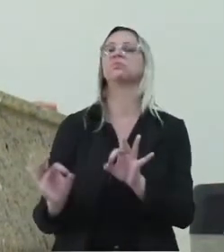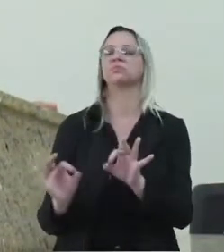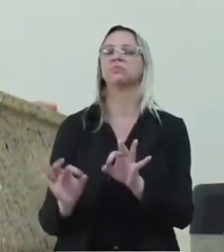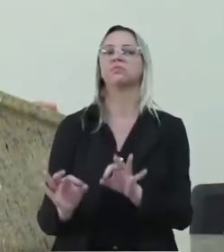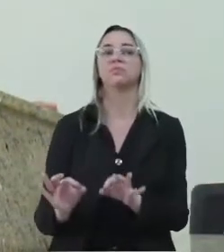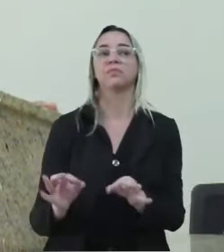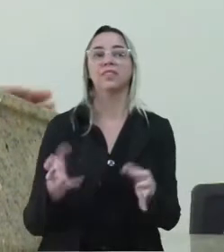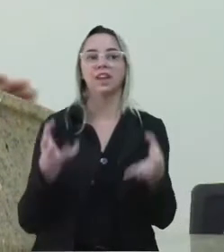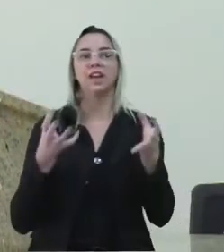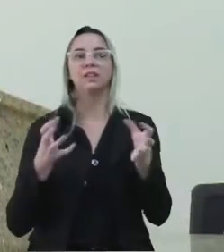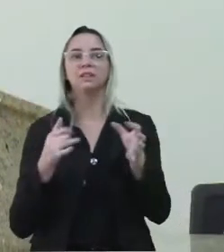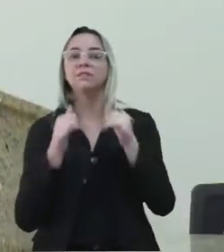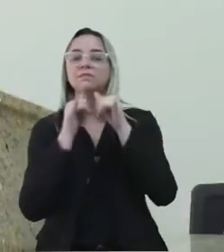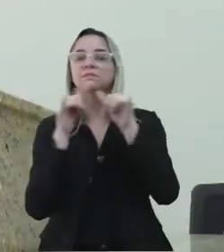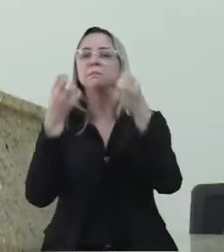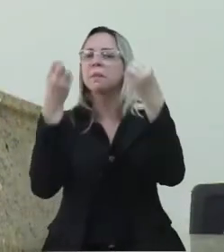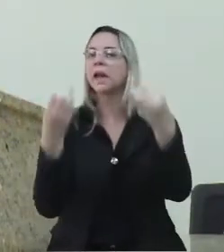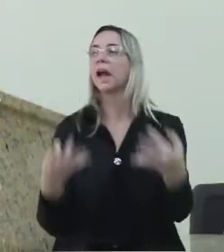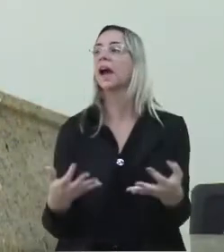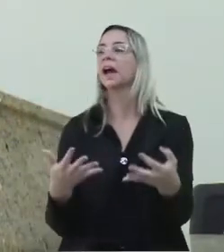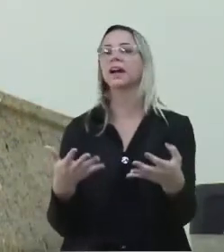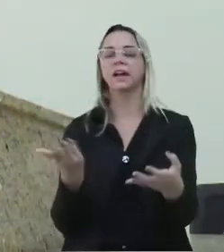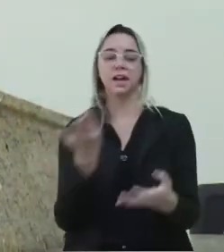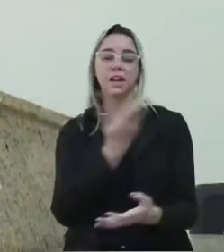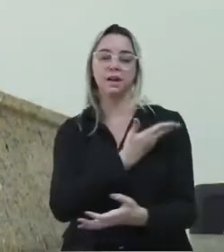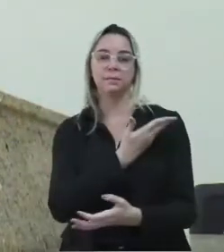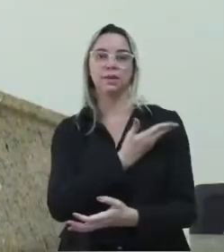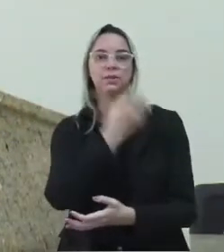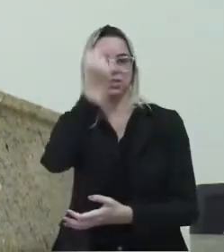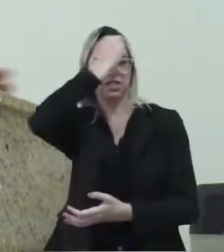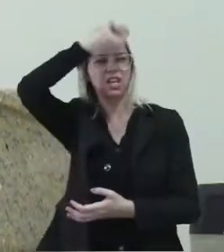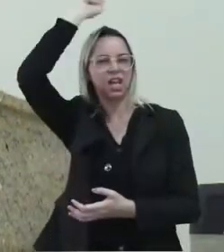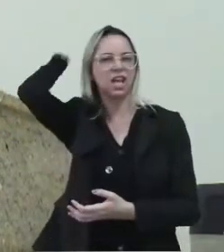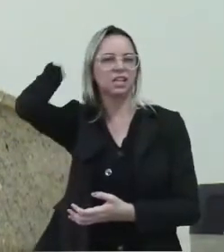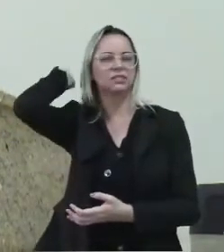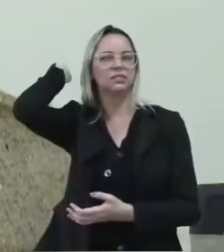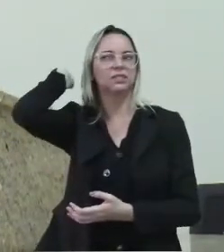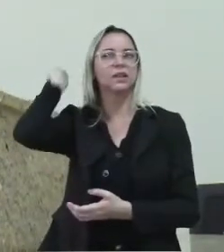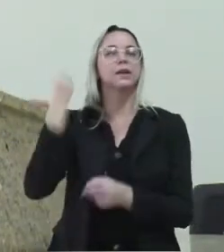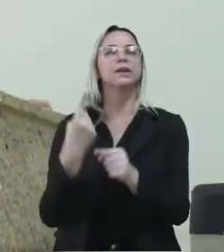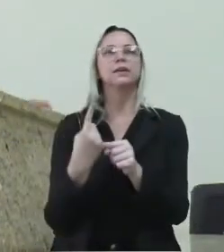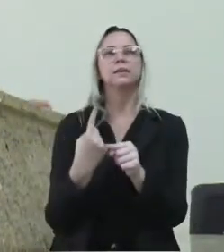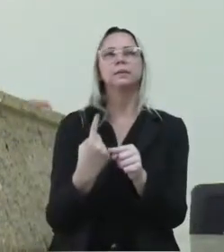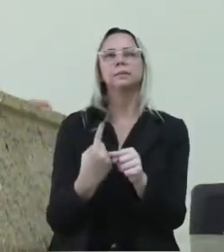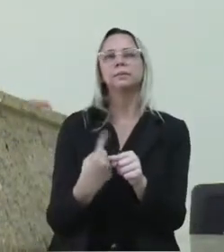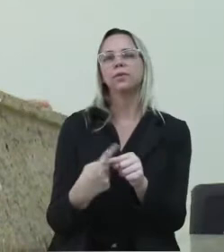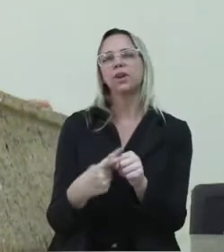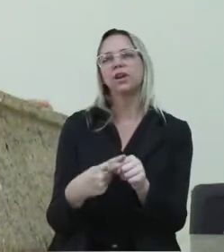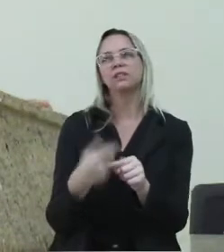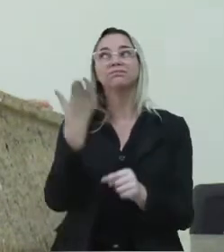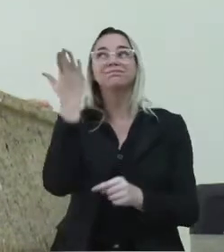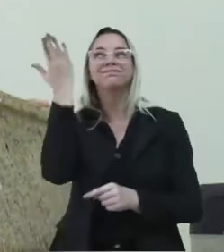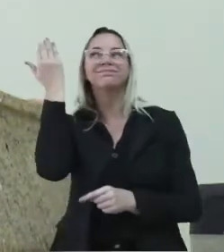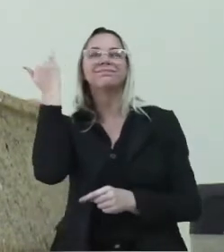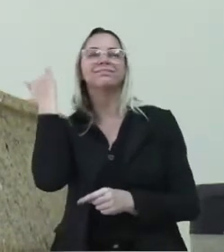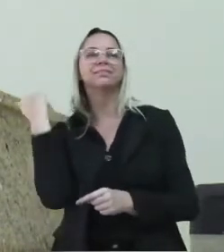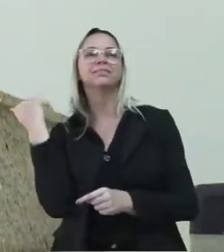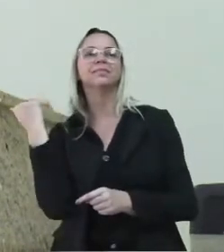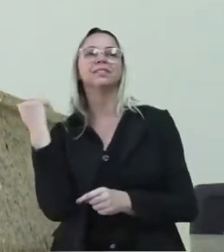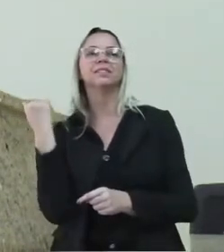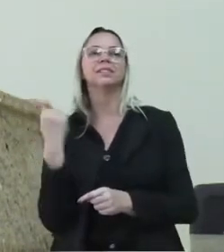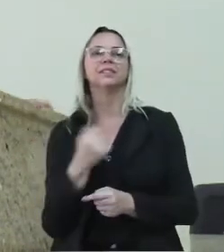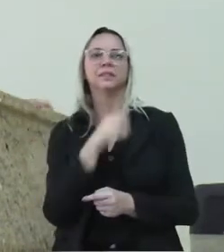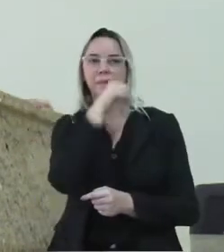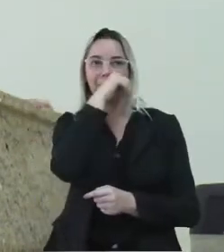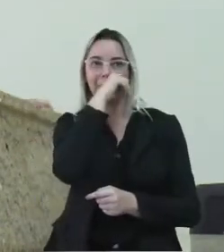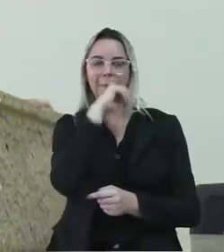dizer ao amigo Cid Clay, que dias aí atrás esteve no Recife, né, Cid Clay,